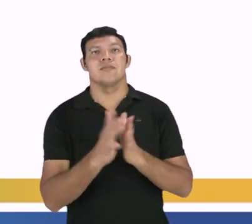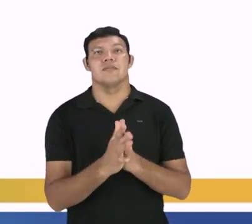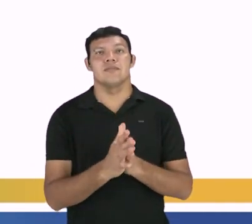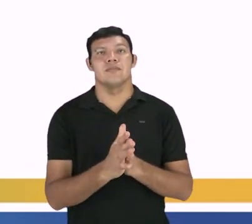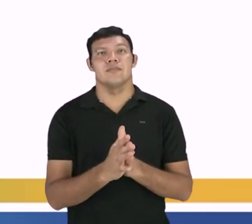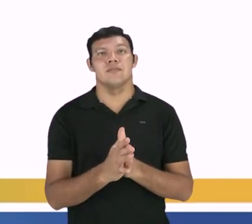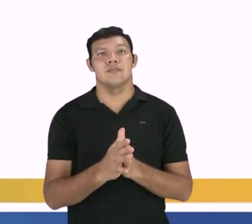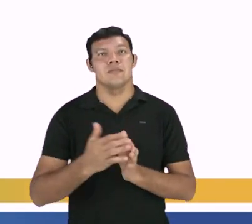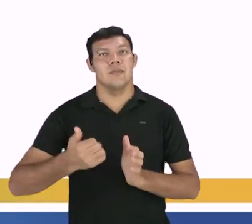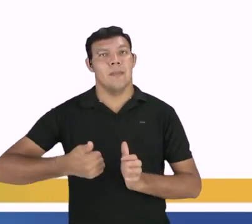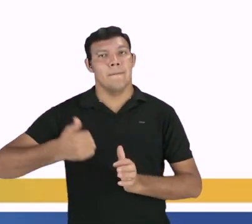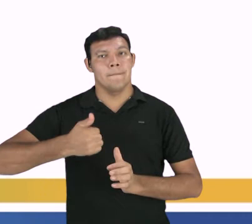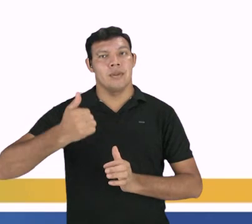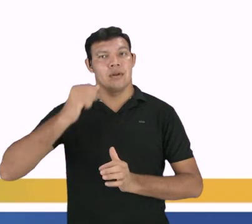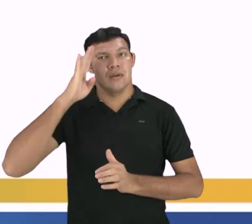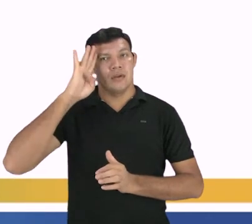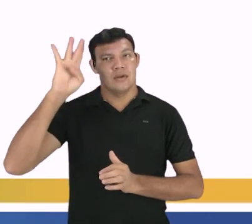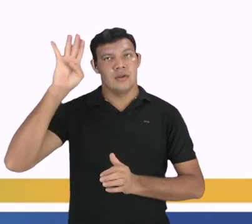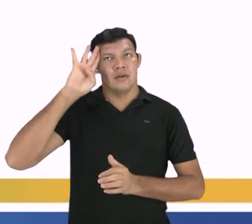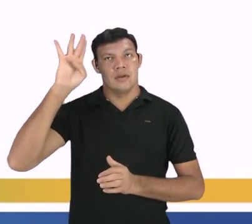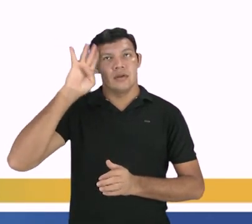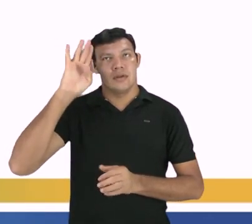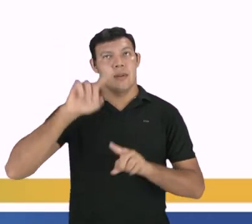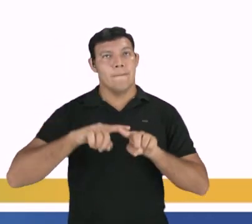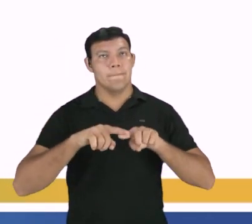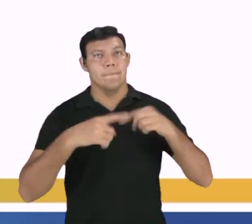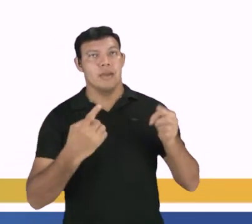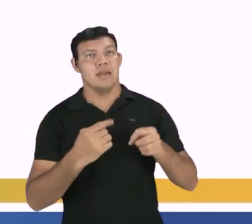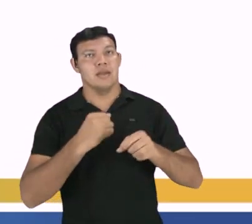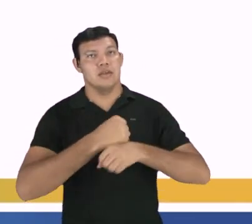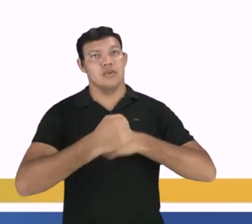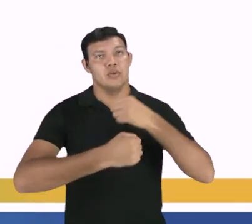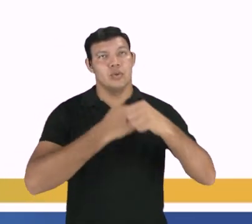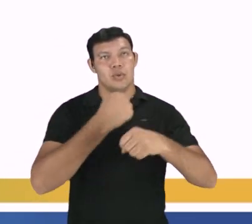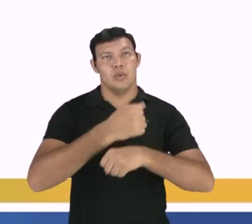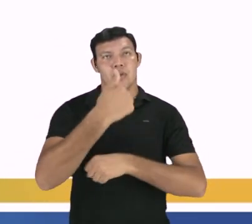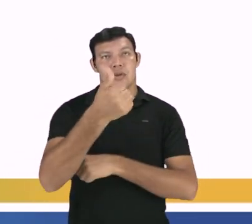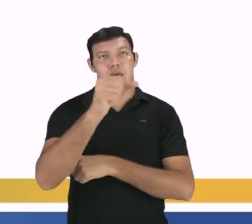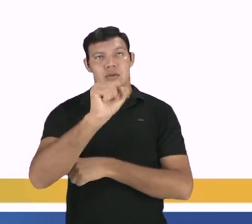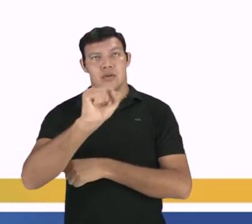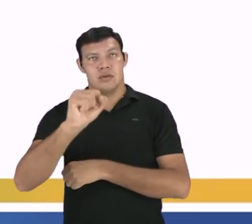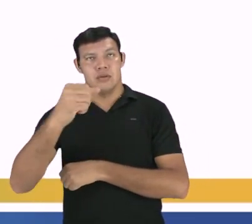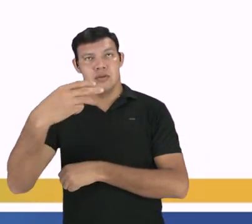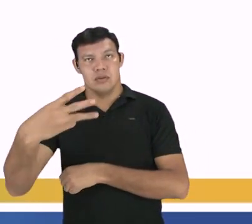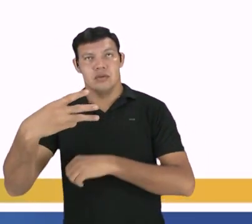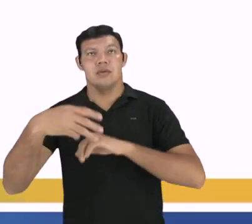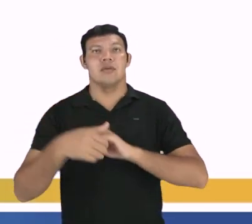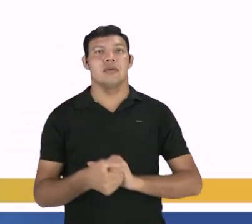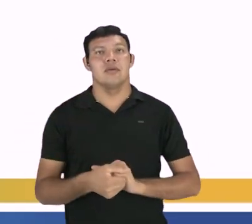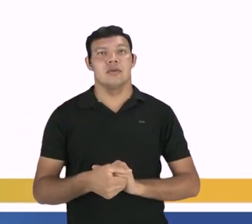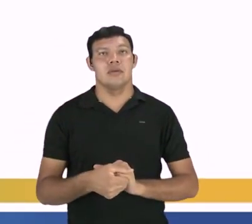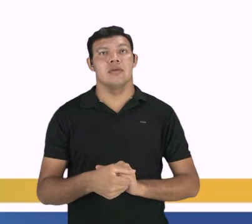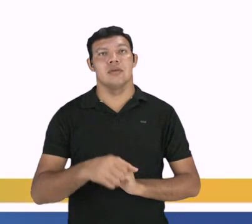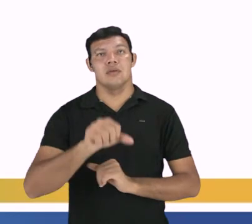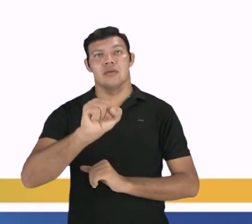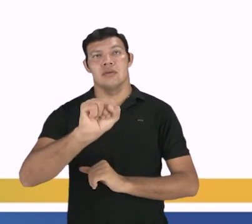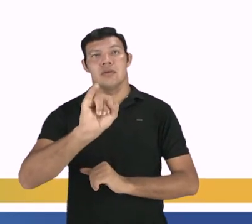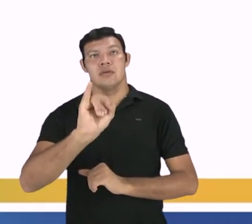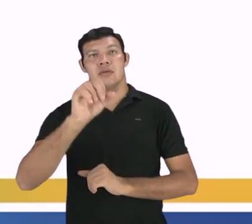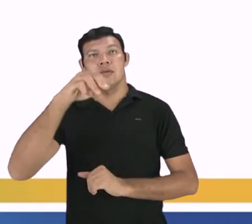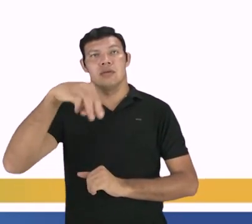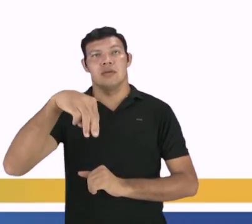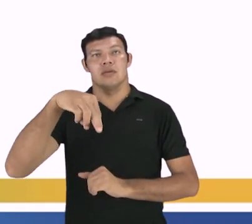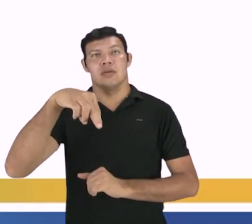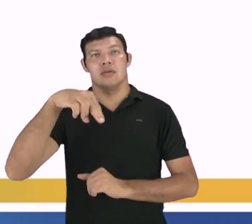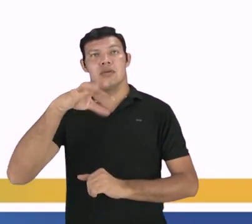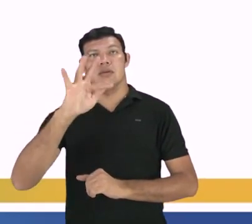intitulado Primeiros Sonhos. Tá? Porém, foi somente em 1883, por meio de sinfonias, que passou a